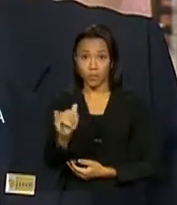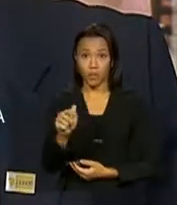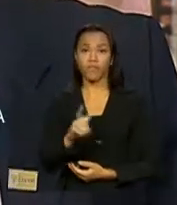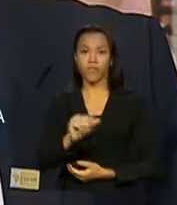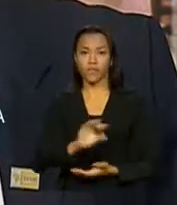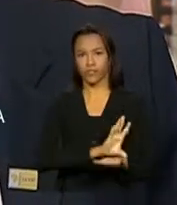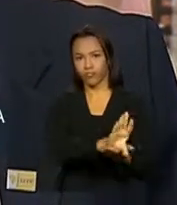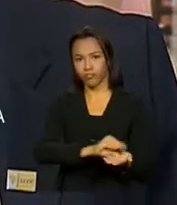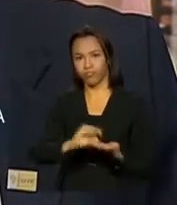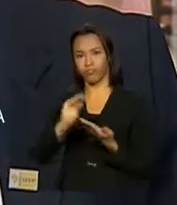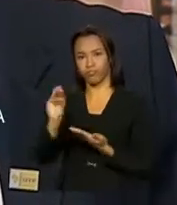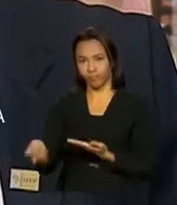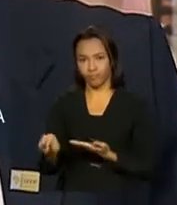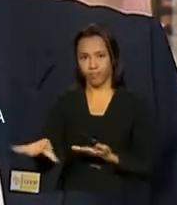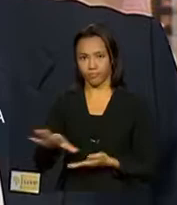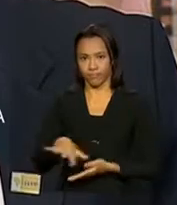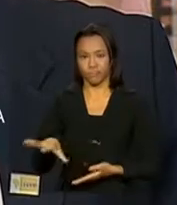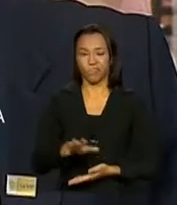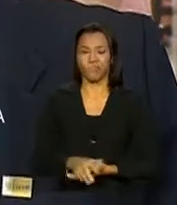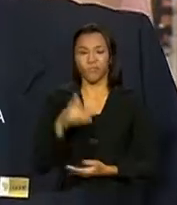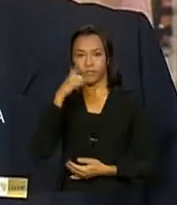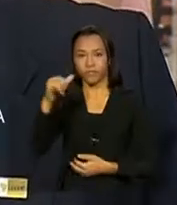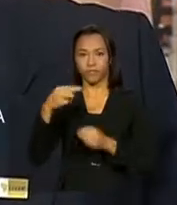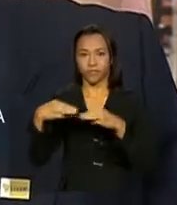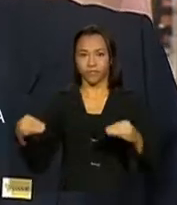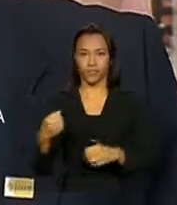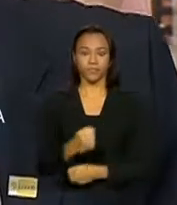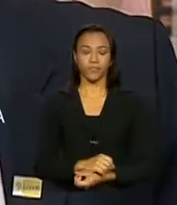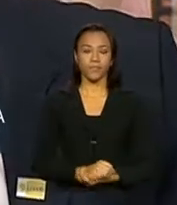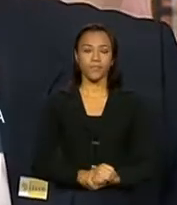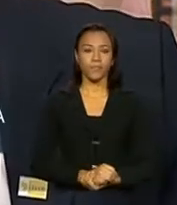para o sistema elétrico. Como?